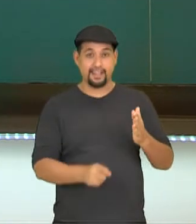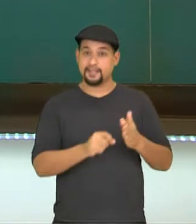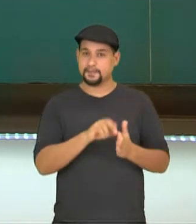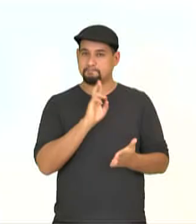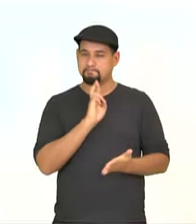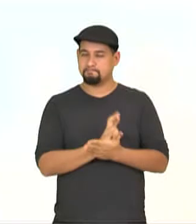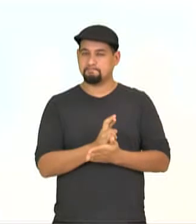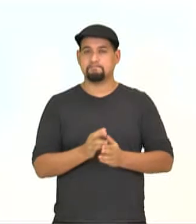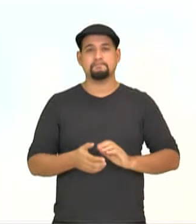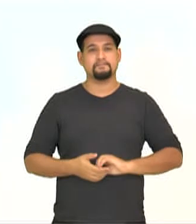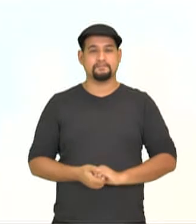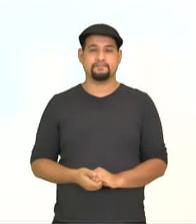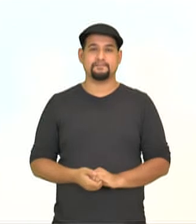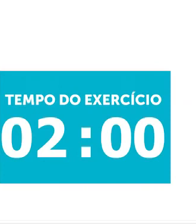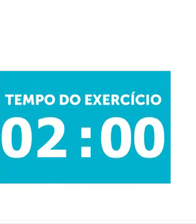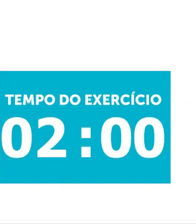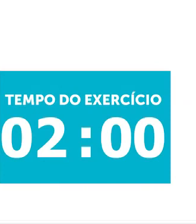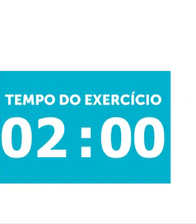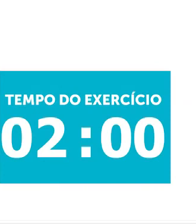nossas respostas.